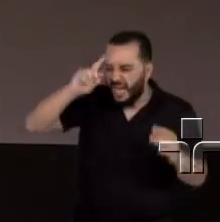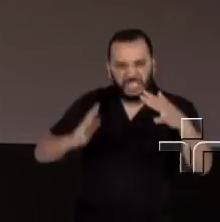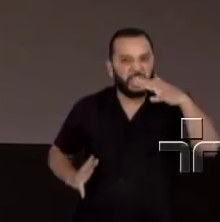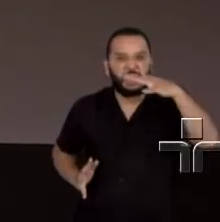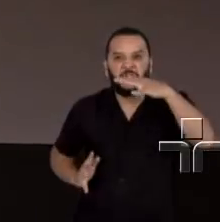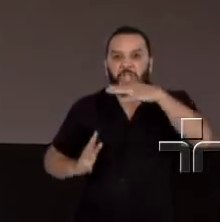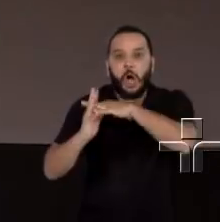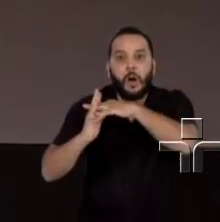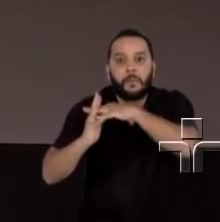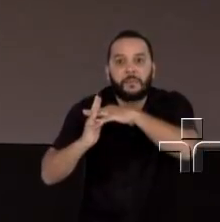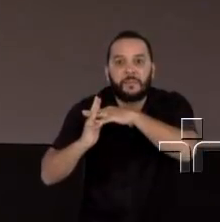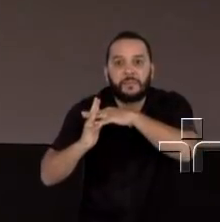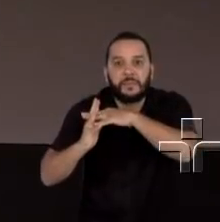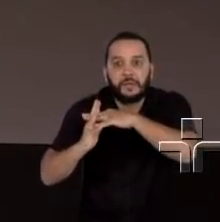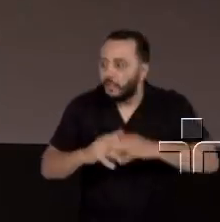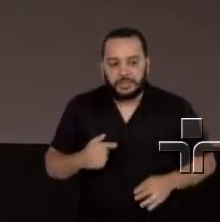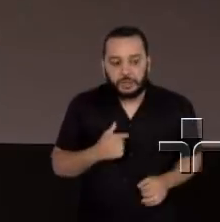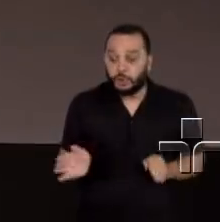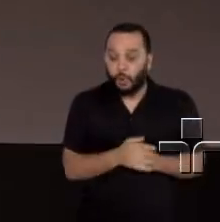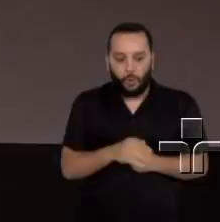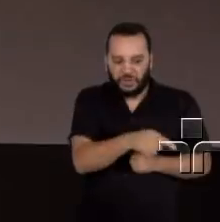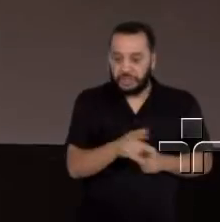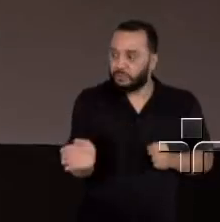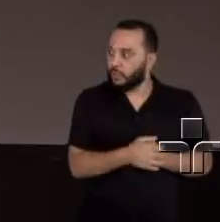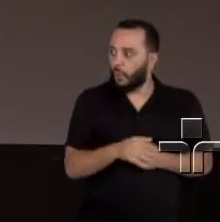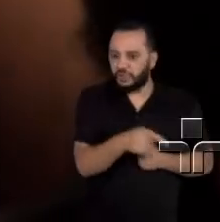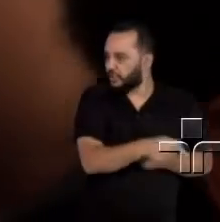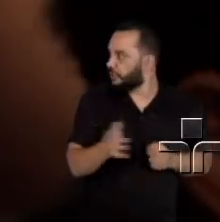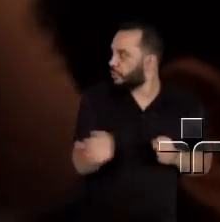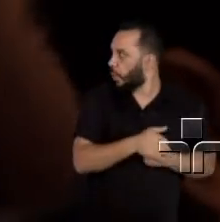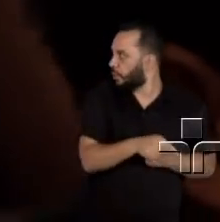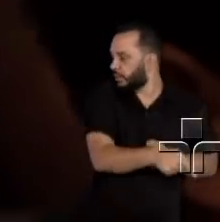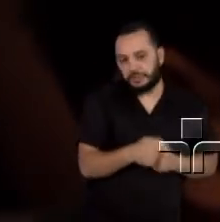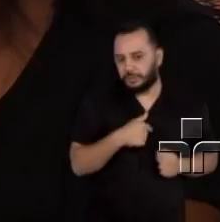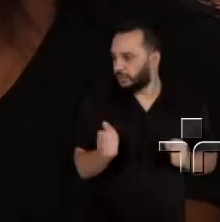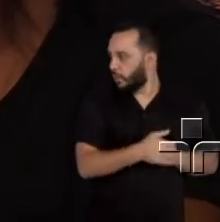sofisticadíssima, Paulo. Esconde, esconde, esconde, esconde.